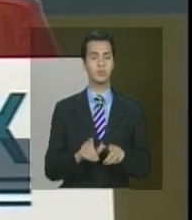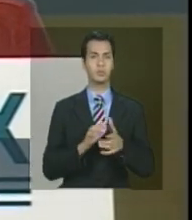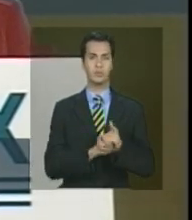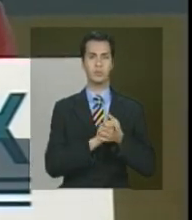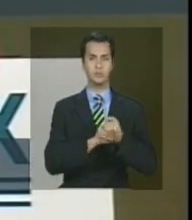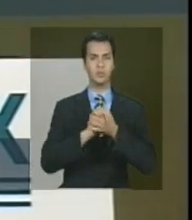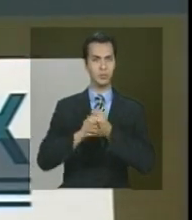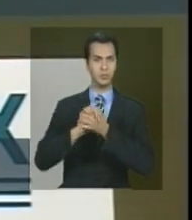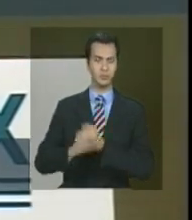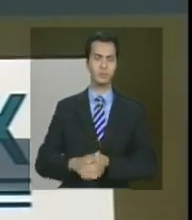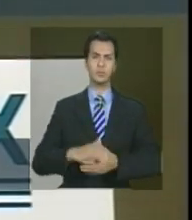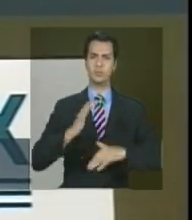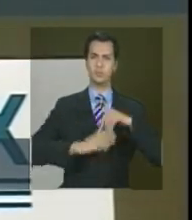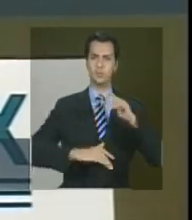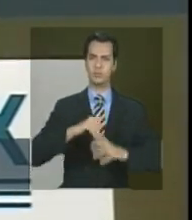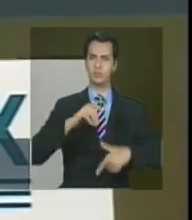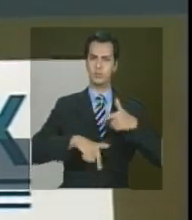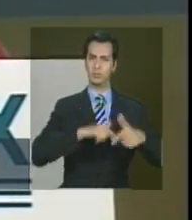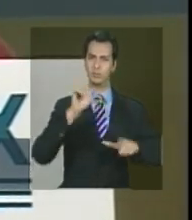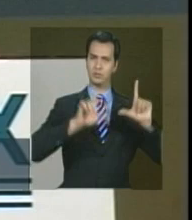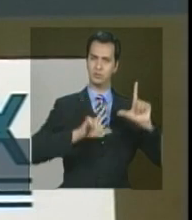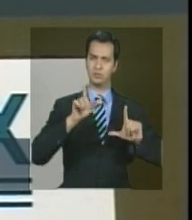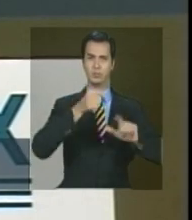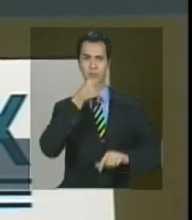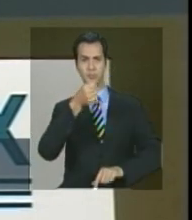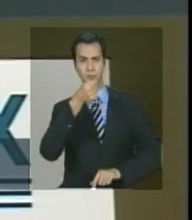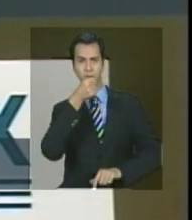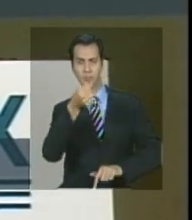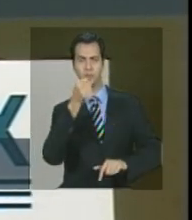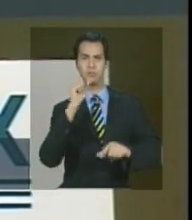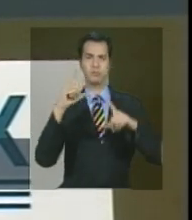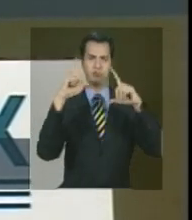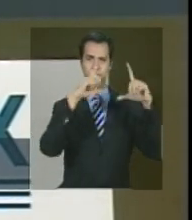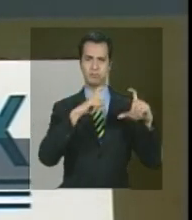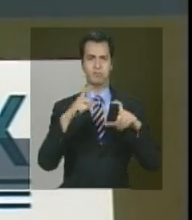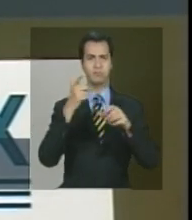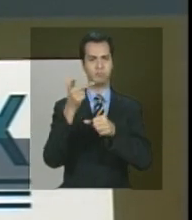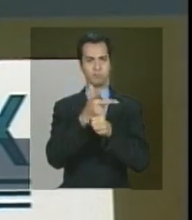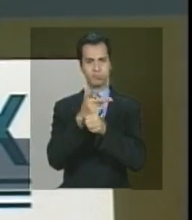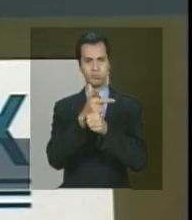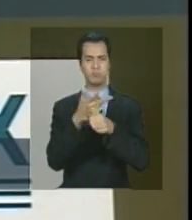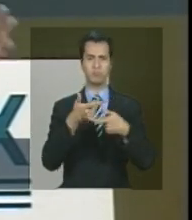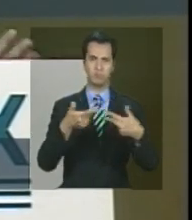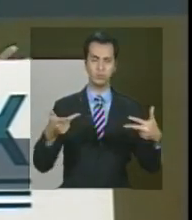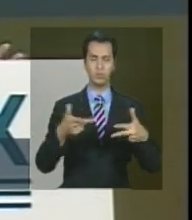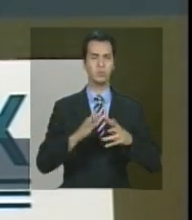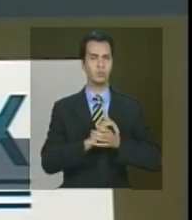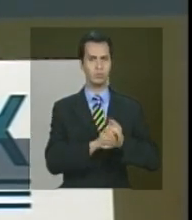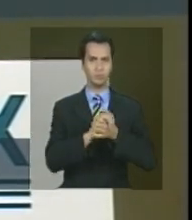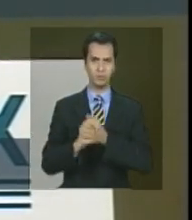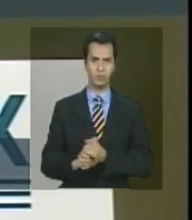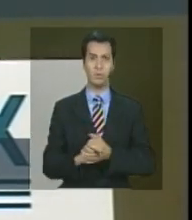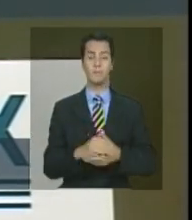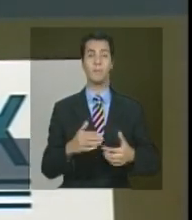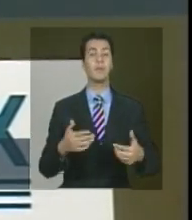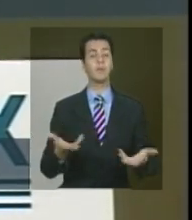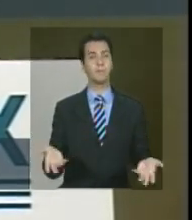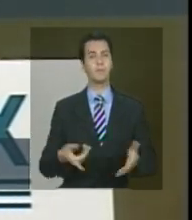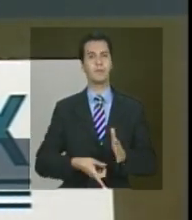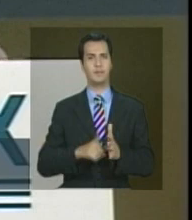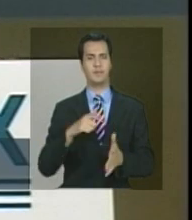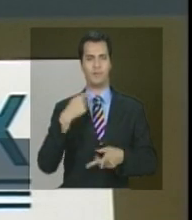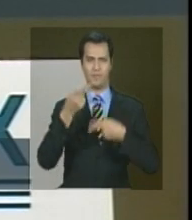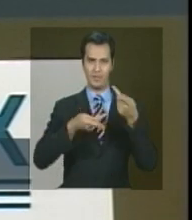jornalistas, fotógrafos e cinegrafistas. Mas, como eu estava dizendo para vocês, eu estive nesses dois